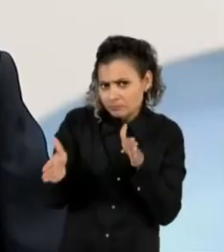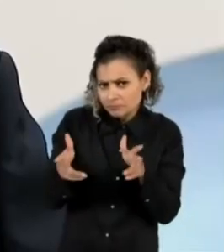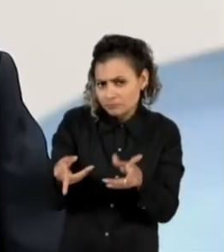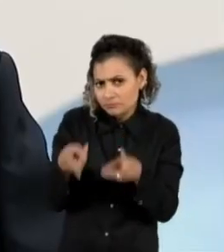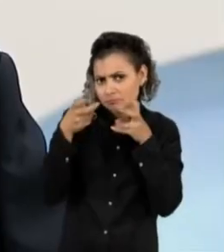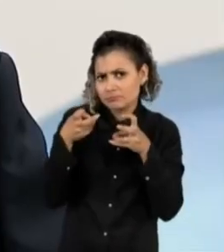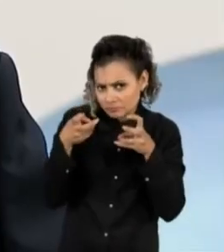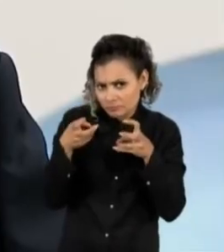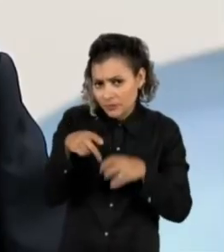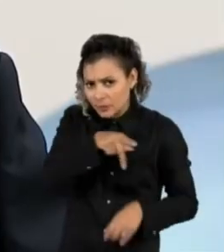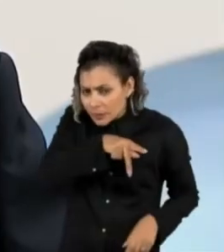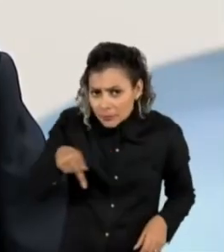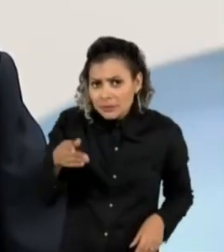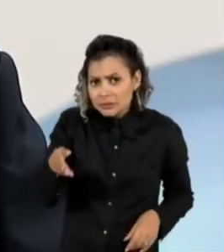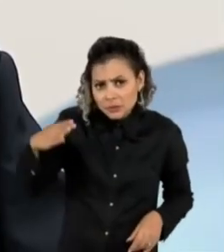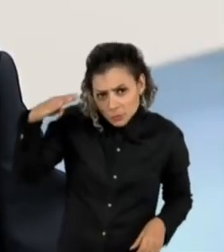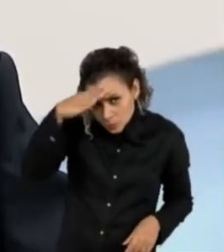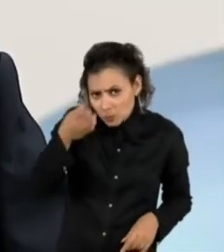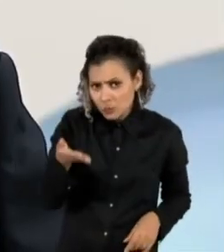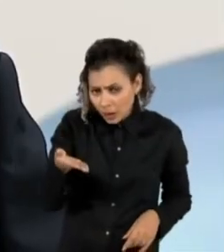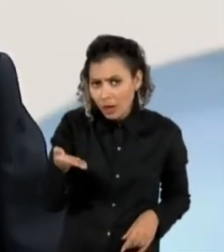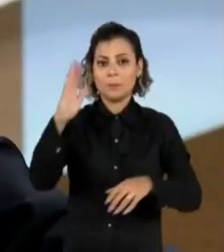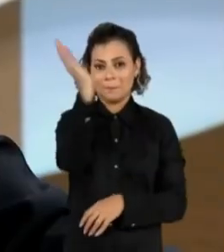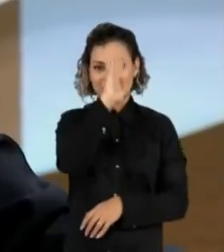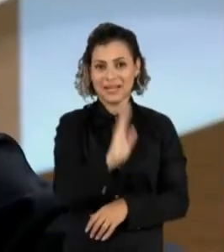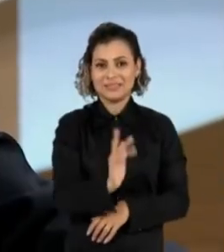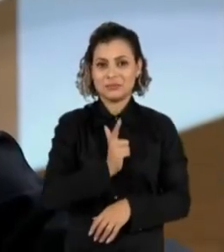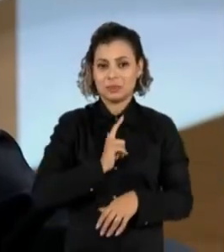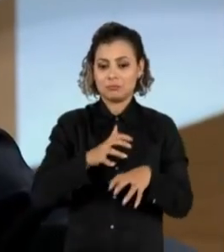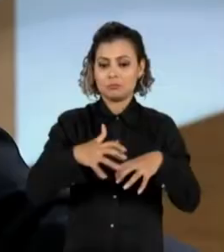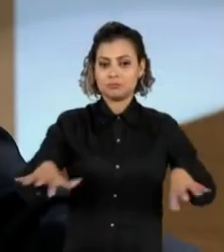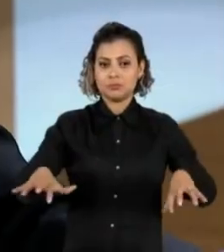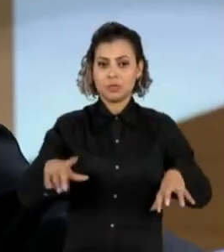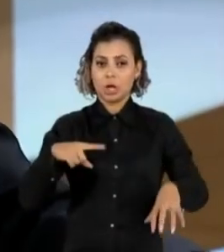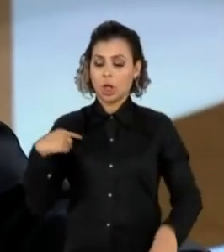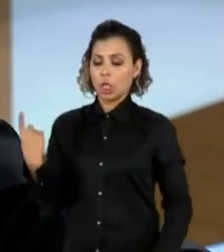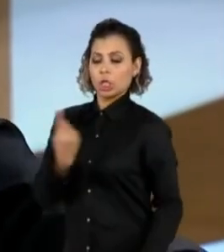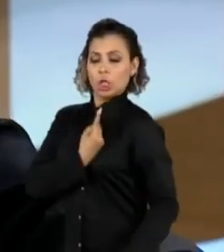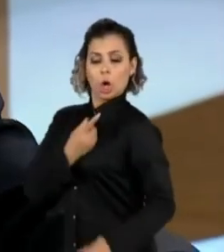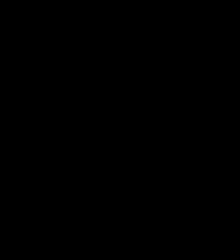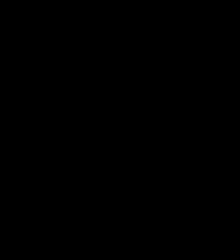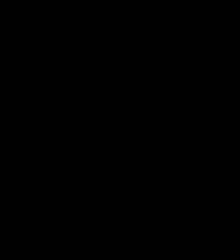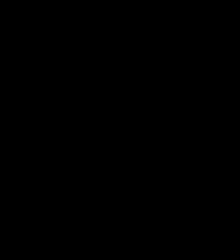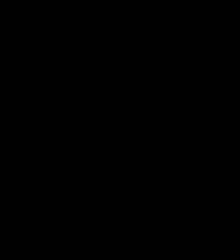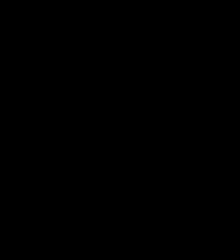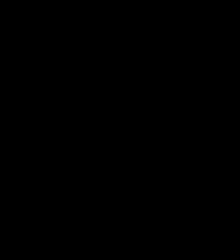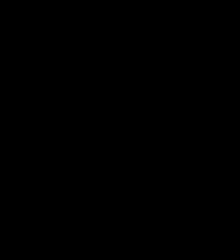Não com Jedi.